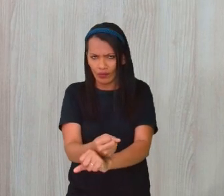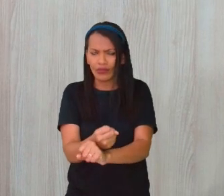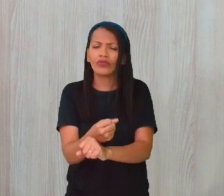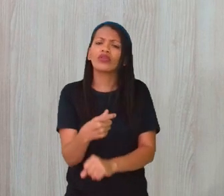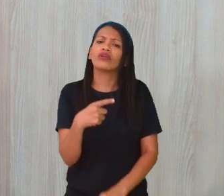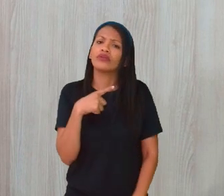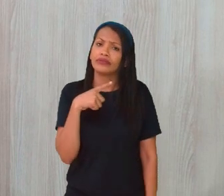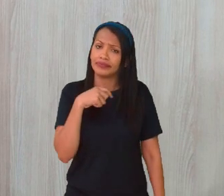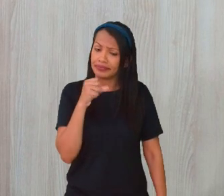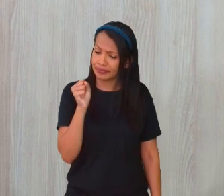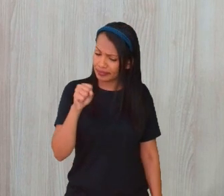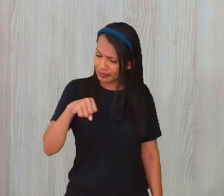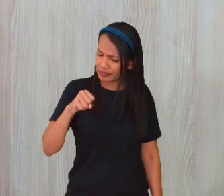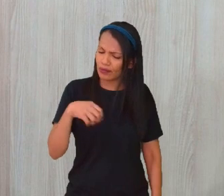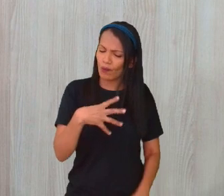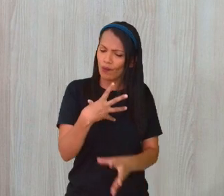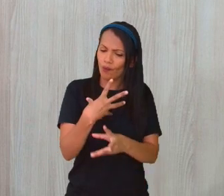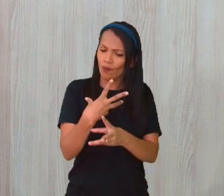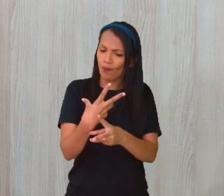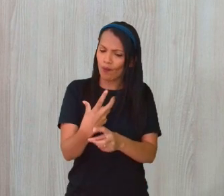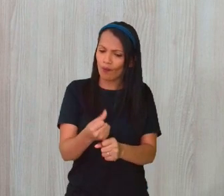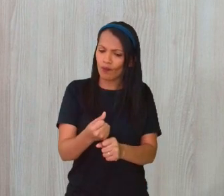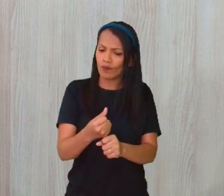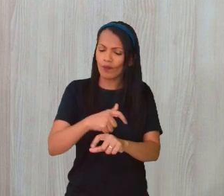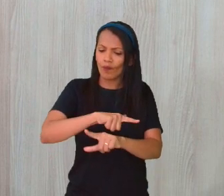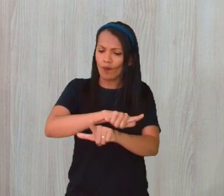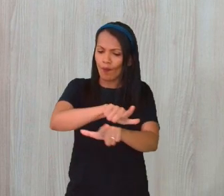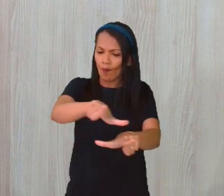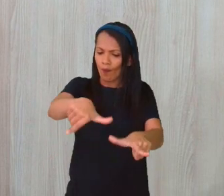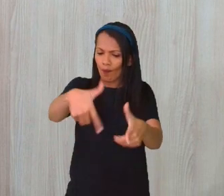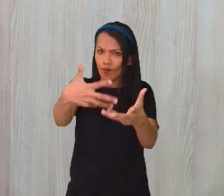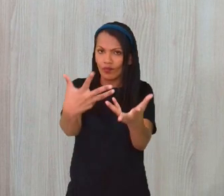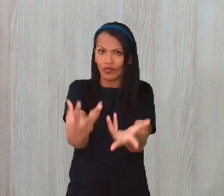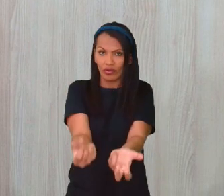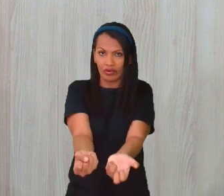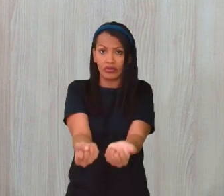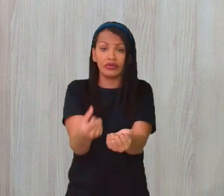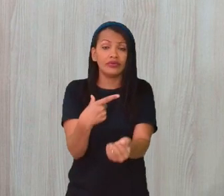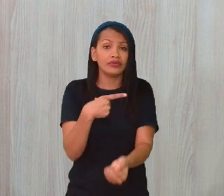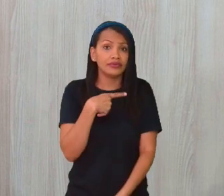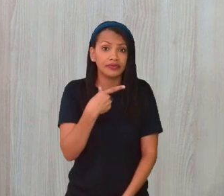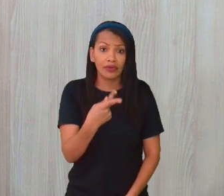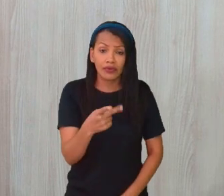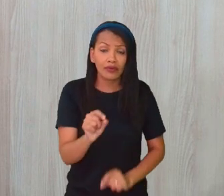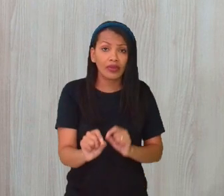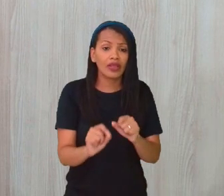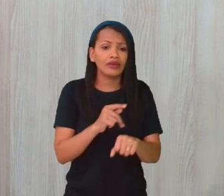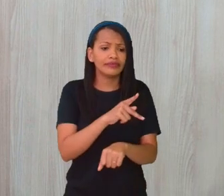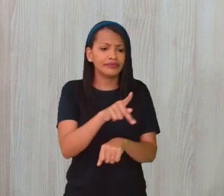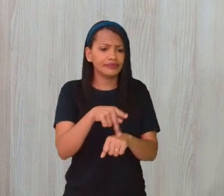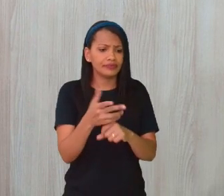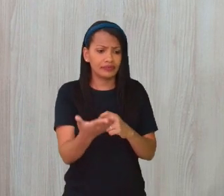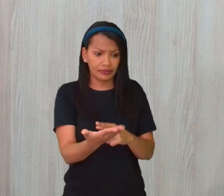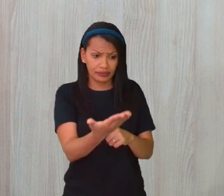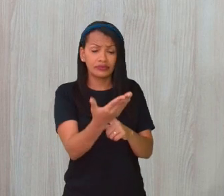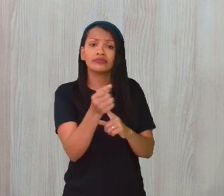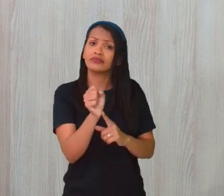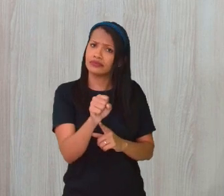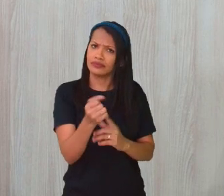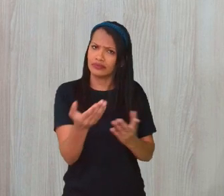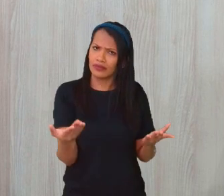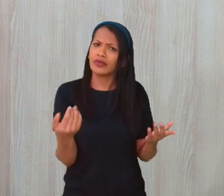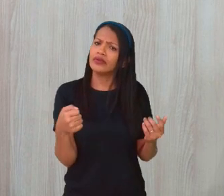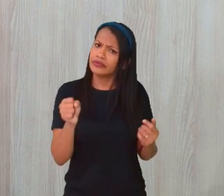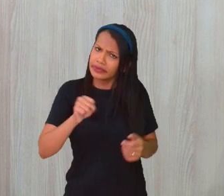A África subsaariana. Exatamente. Mas, claro, são países que não possuem, por exemplo, desenvolvimento de tecnologia? Claro